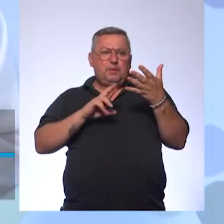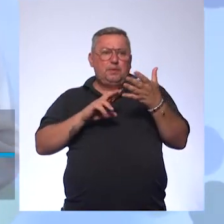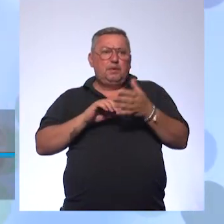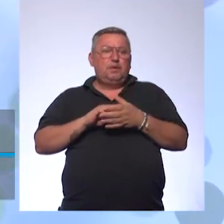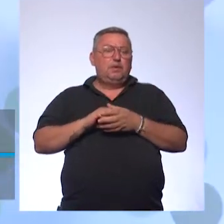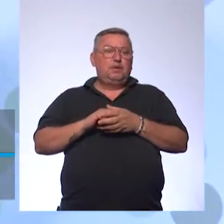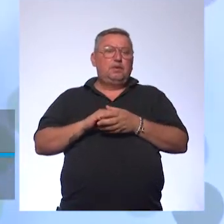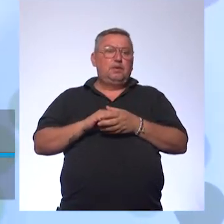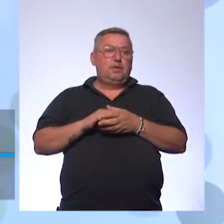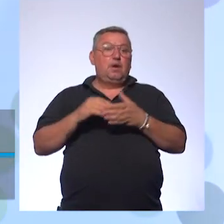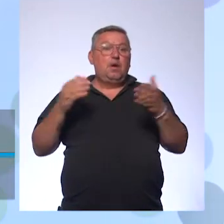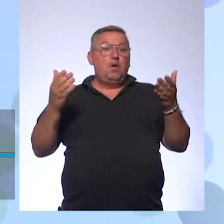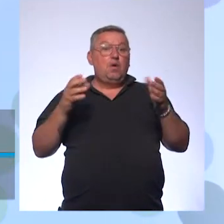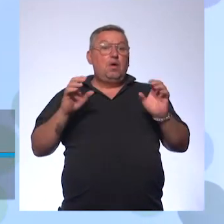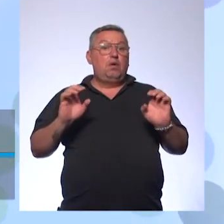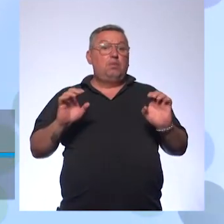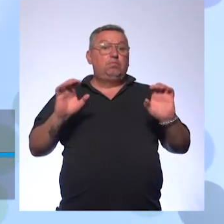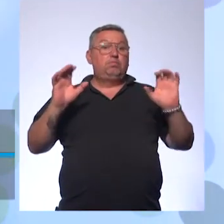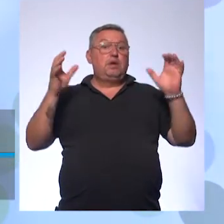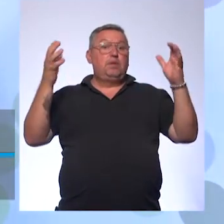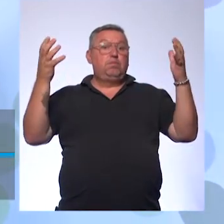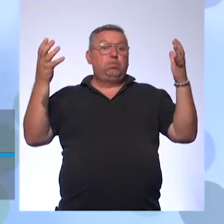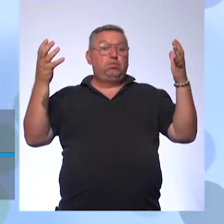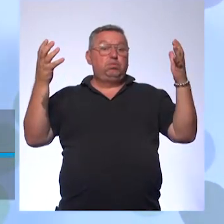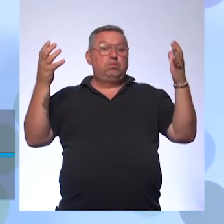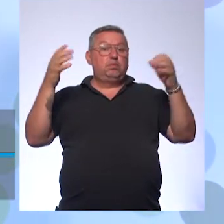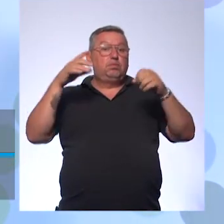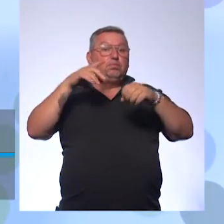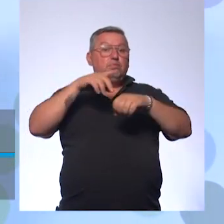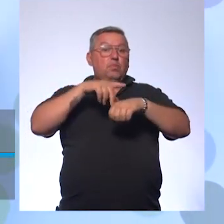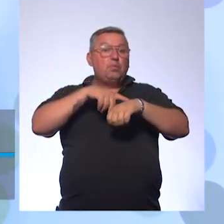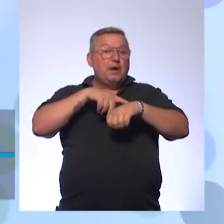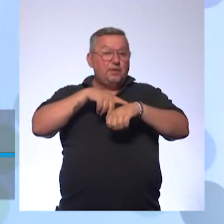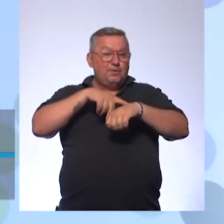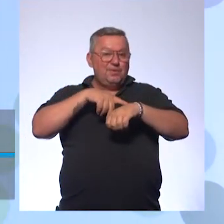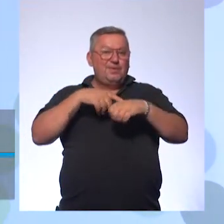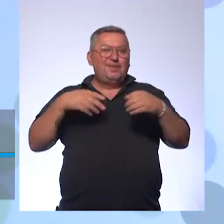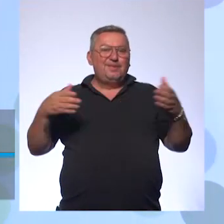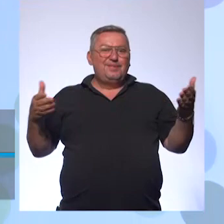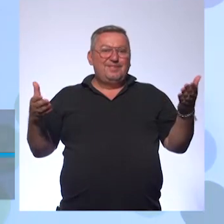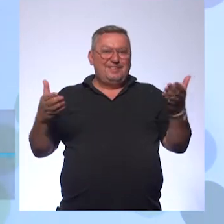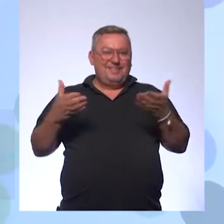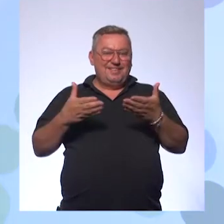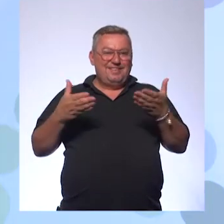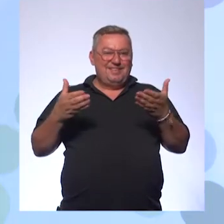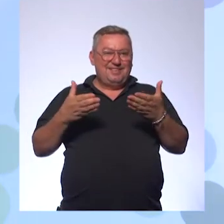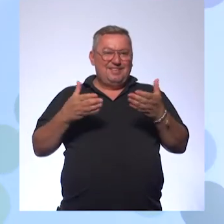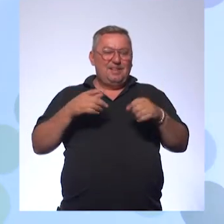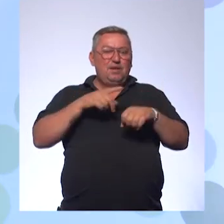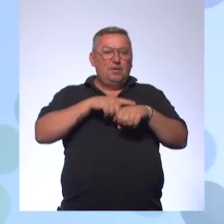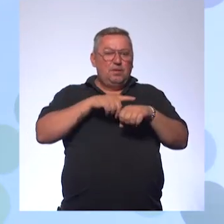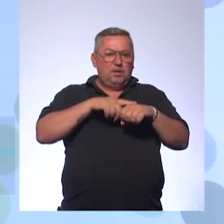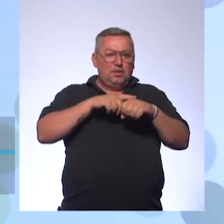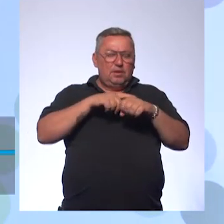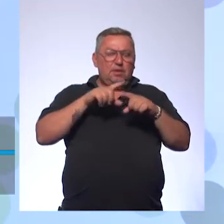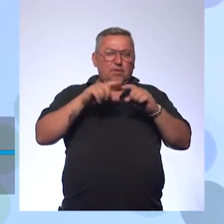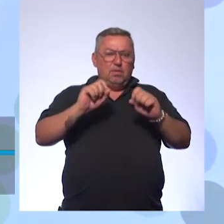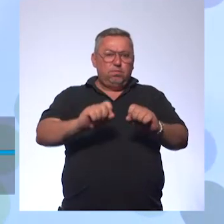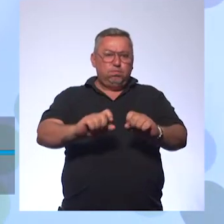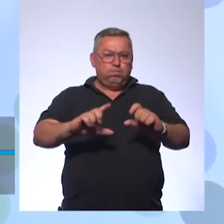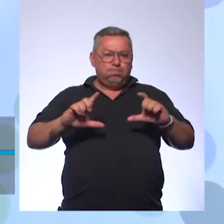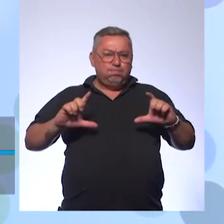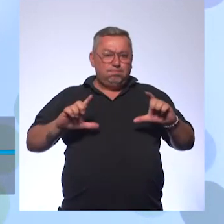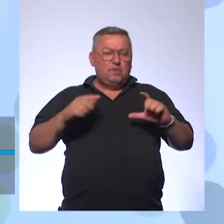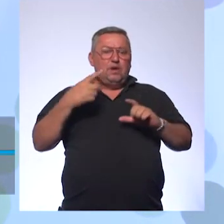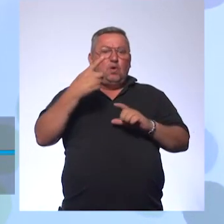geral, tá? Basicamente, é isso que você precisa entender no momento. E a outra coisa que você precisa